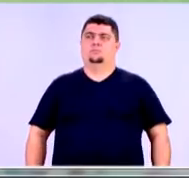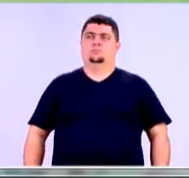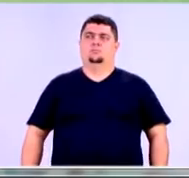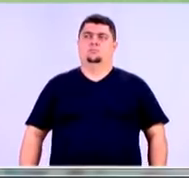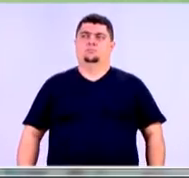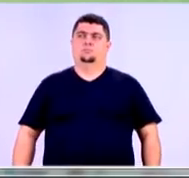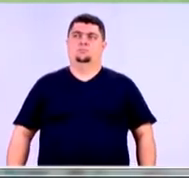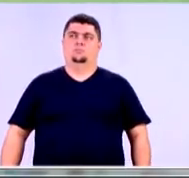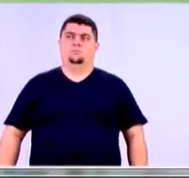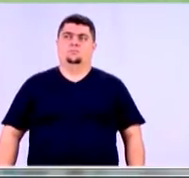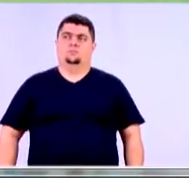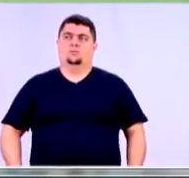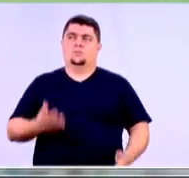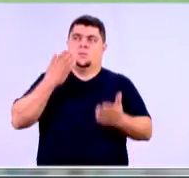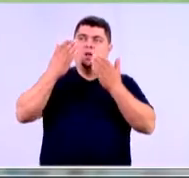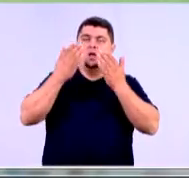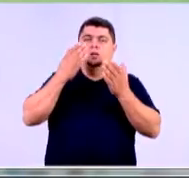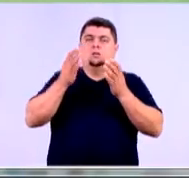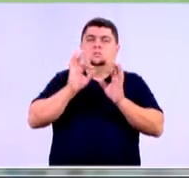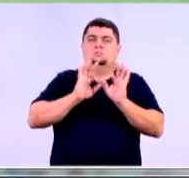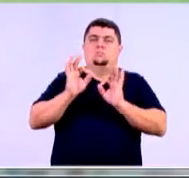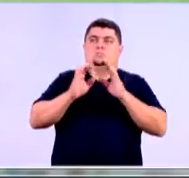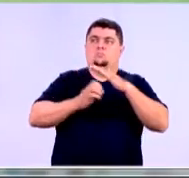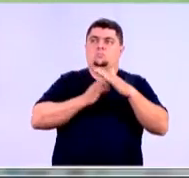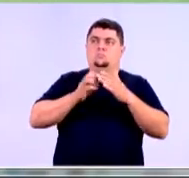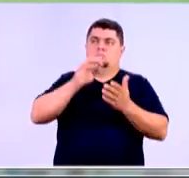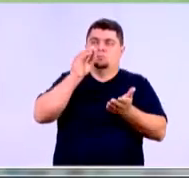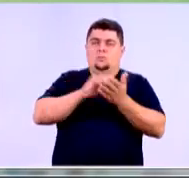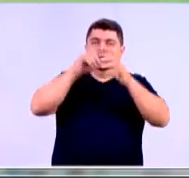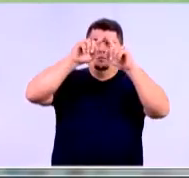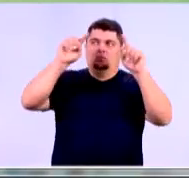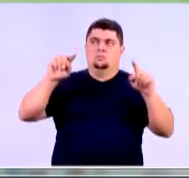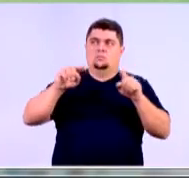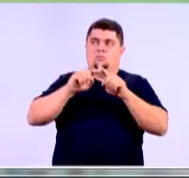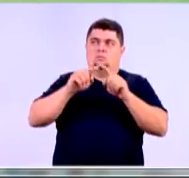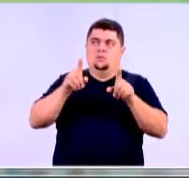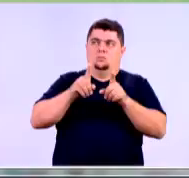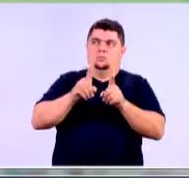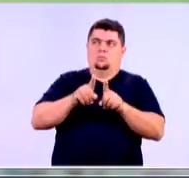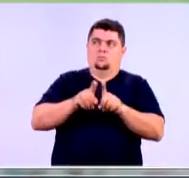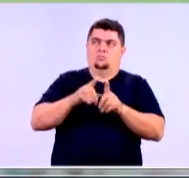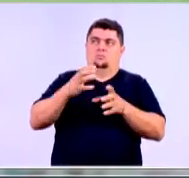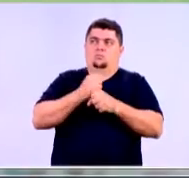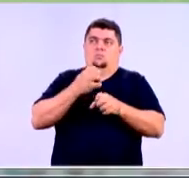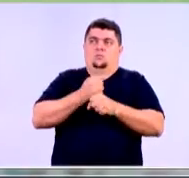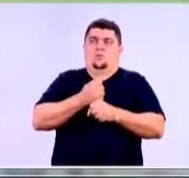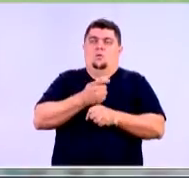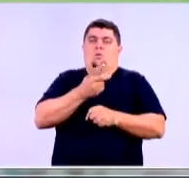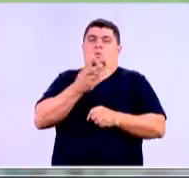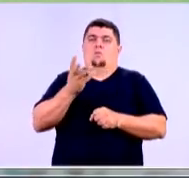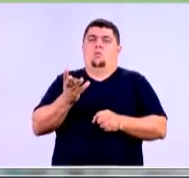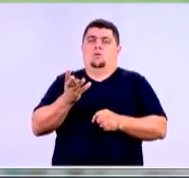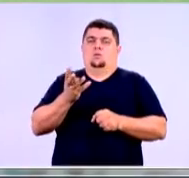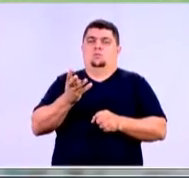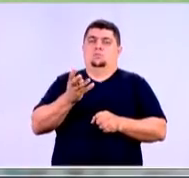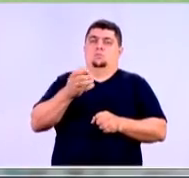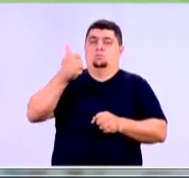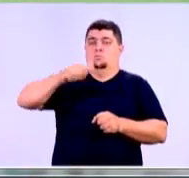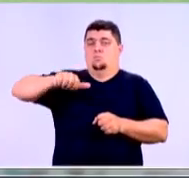2. Analise o negócio, aplique as fórmulas e calcule a quantidade,